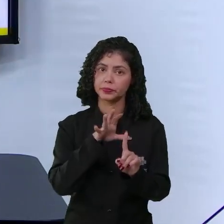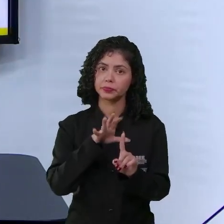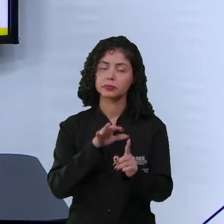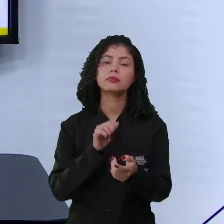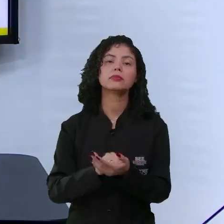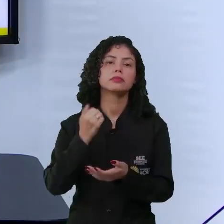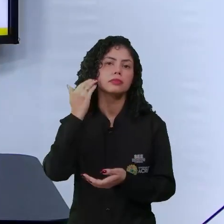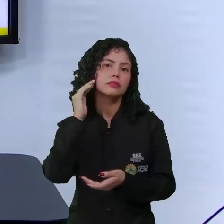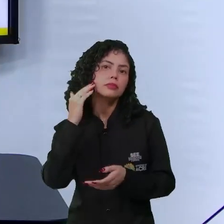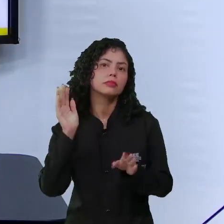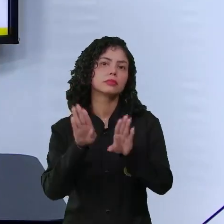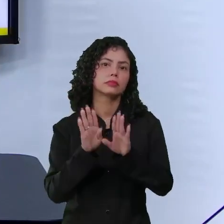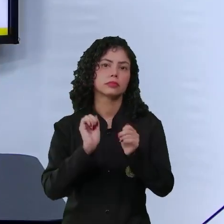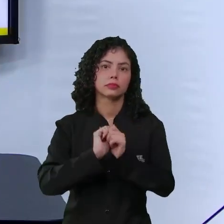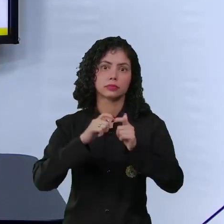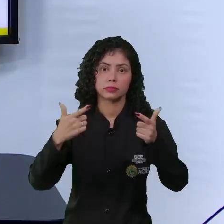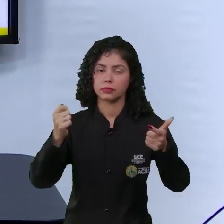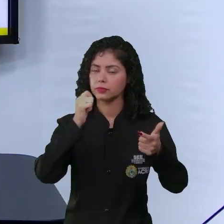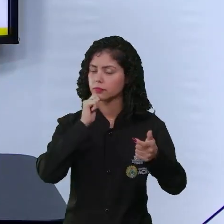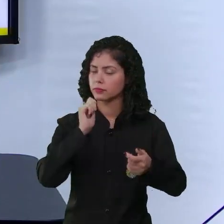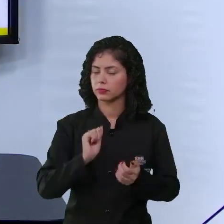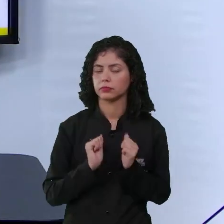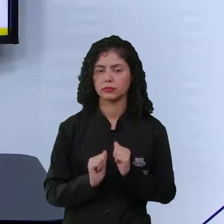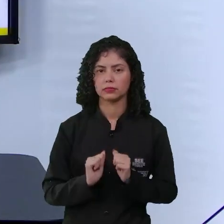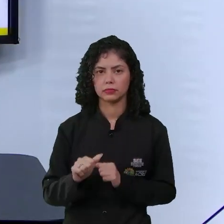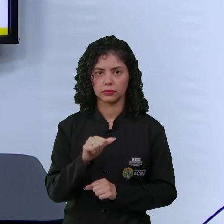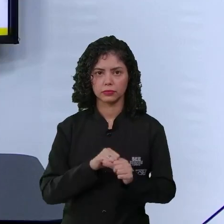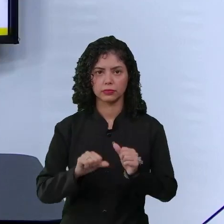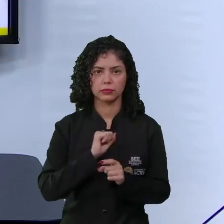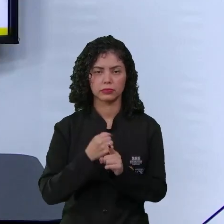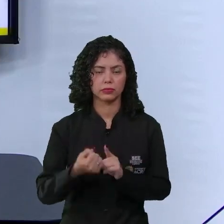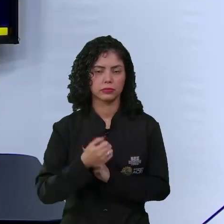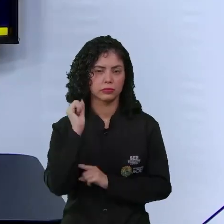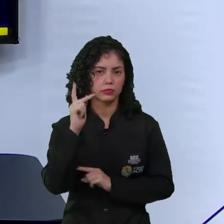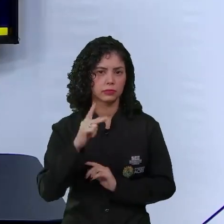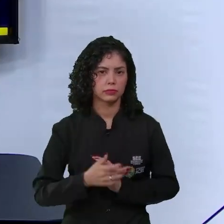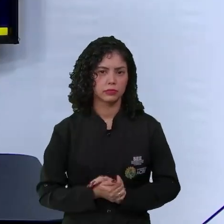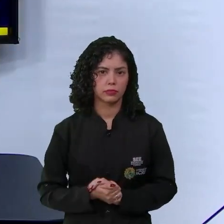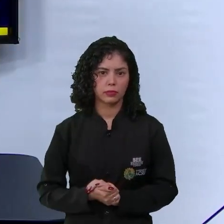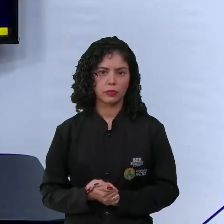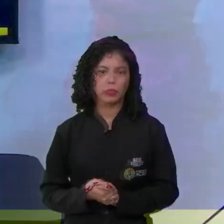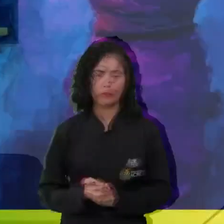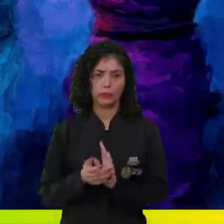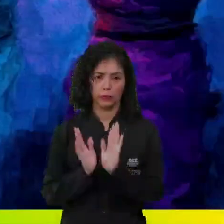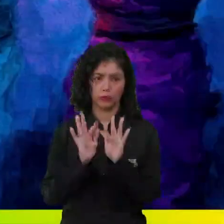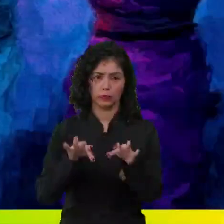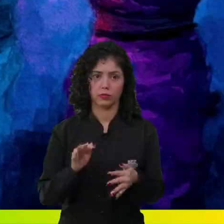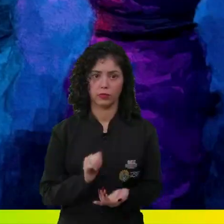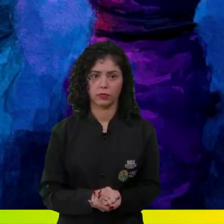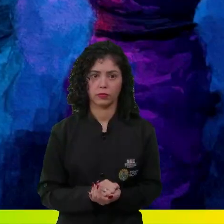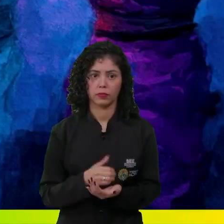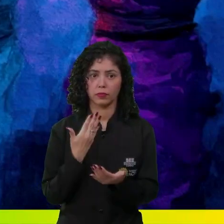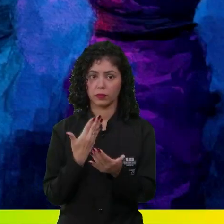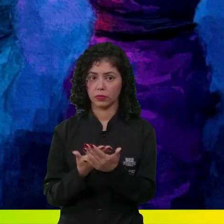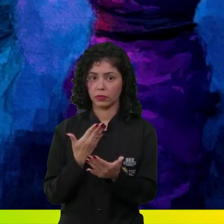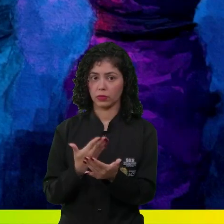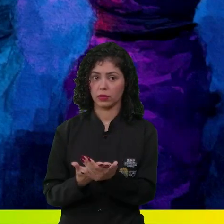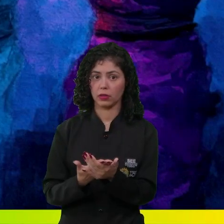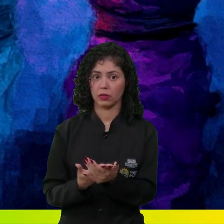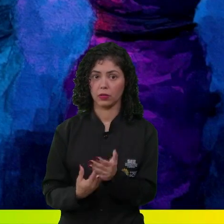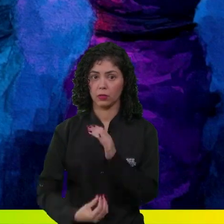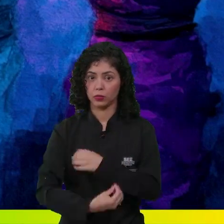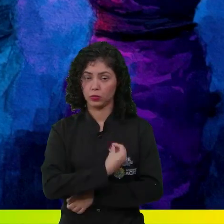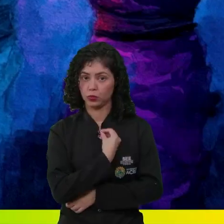a entender, ampliar as perspectivas e isso sim pode transformar a sociedade, tá bom? Aqui só para a gente finalizar, a dança é linguagem